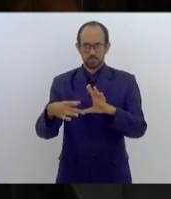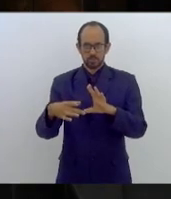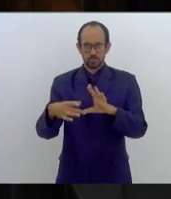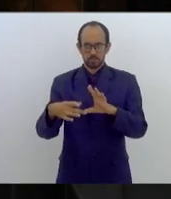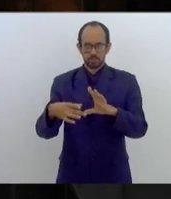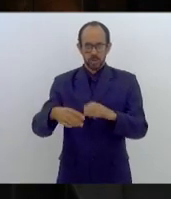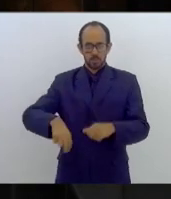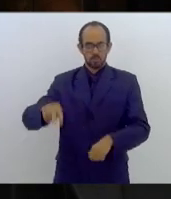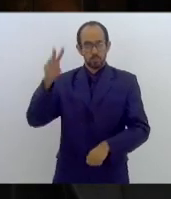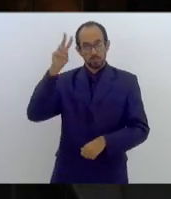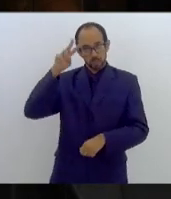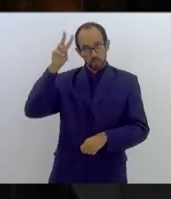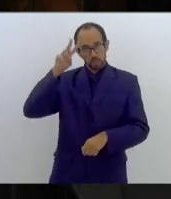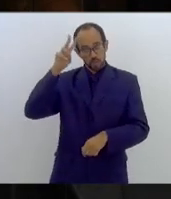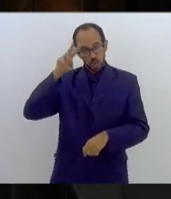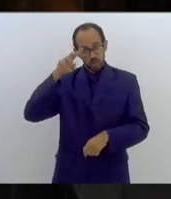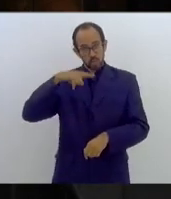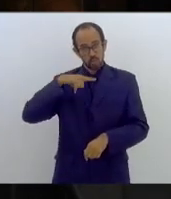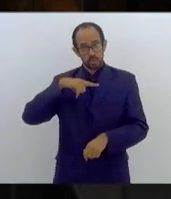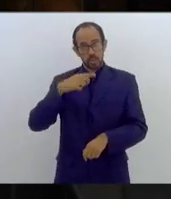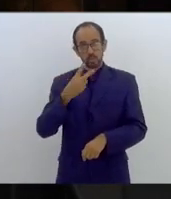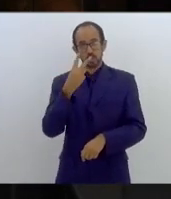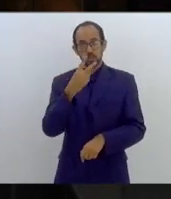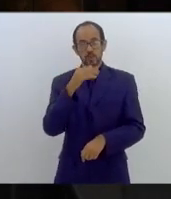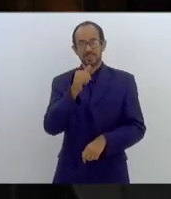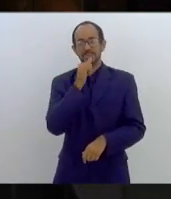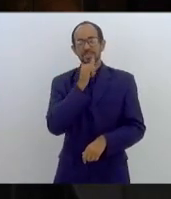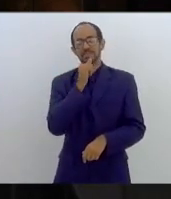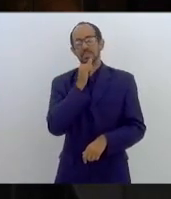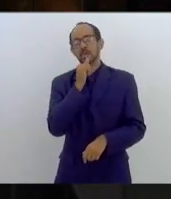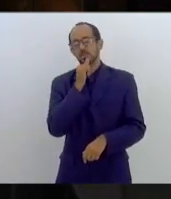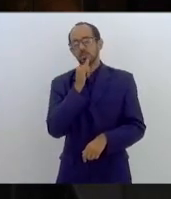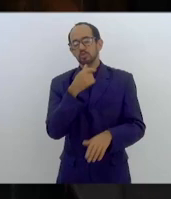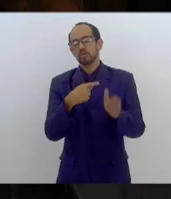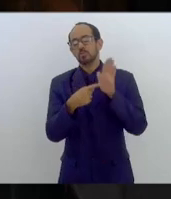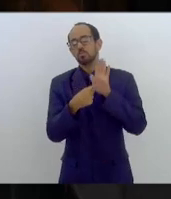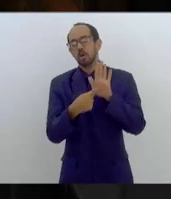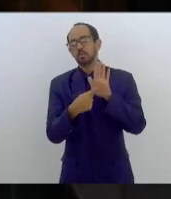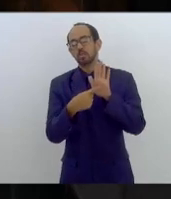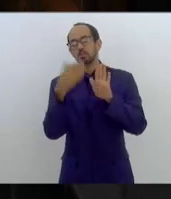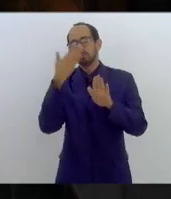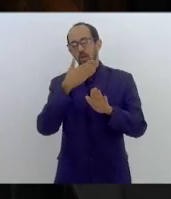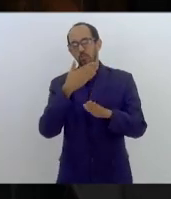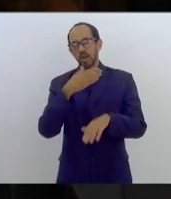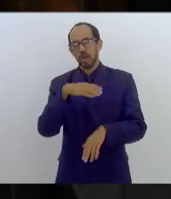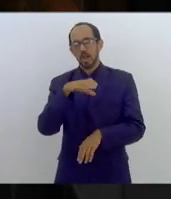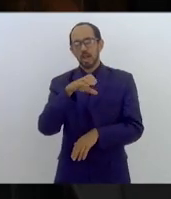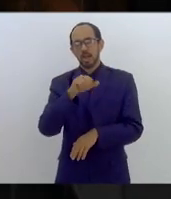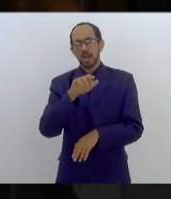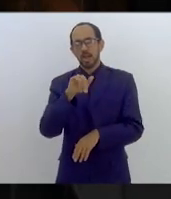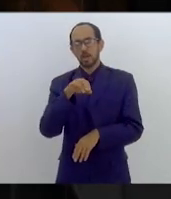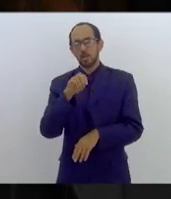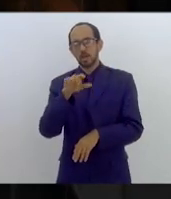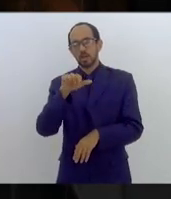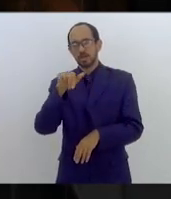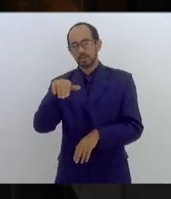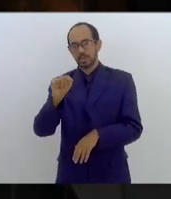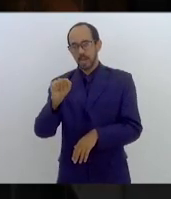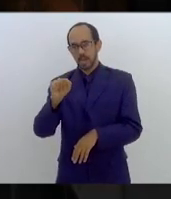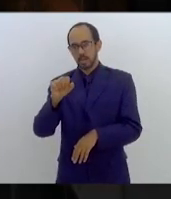Historicamente, há dois exemplos que mostram como as coisas são. A Carolina do Sul saiu do governo